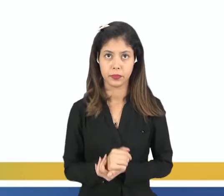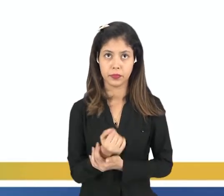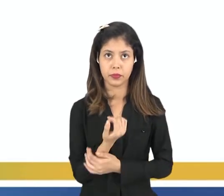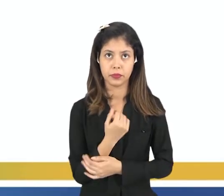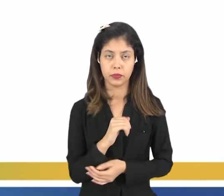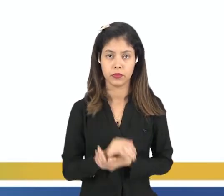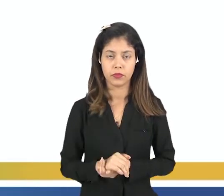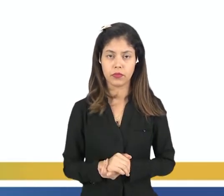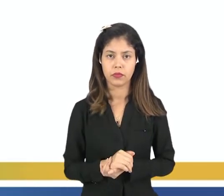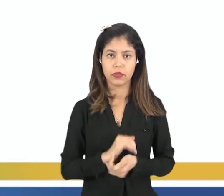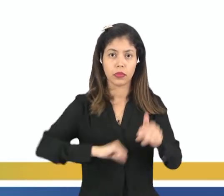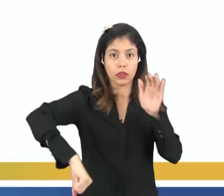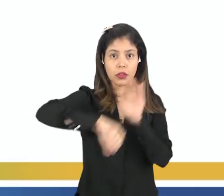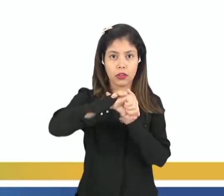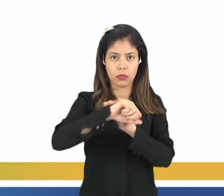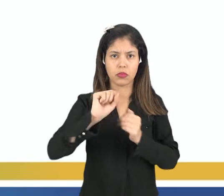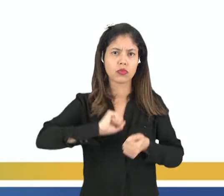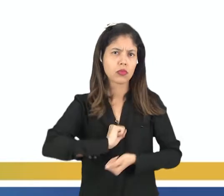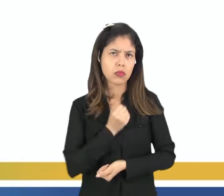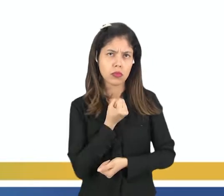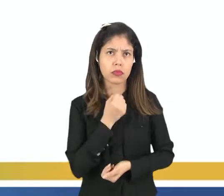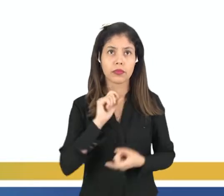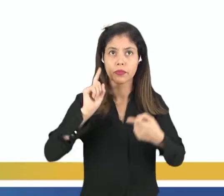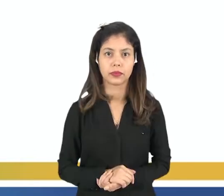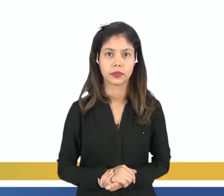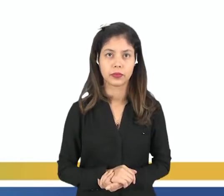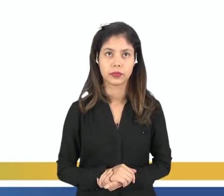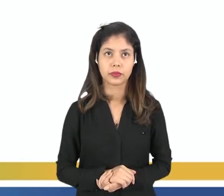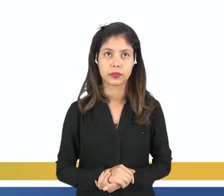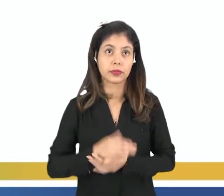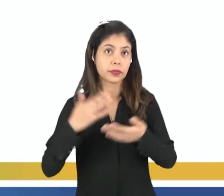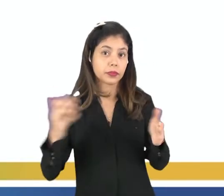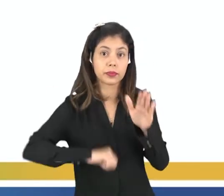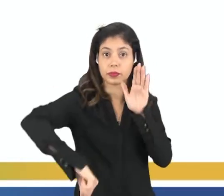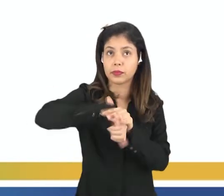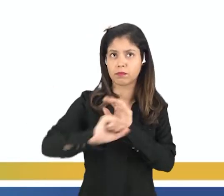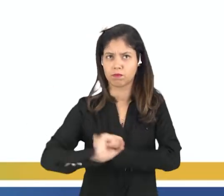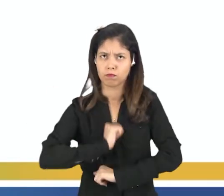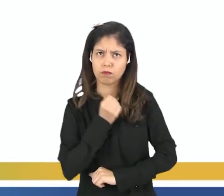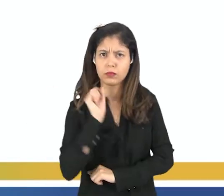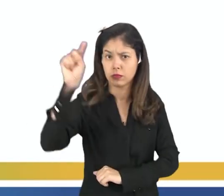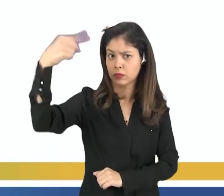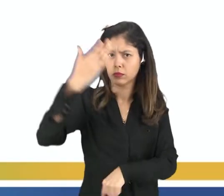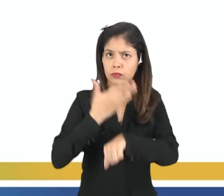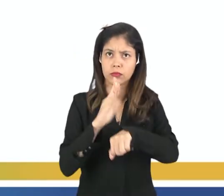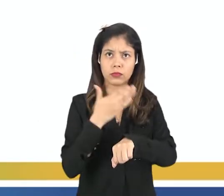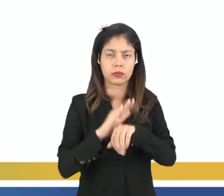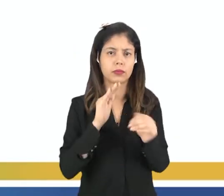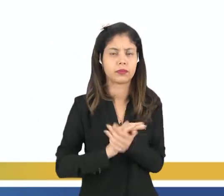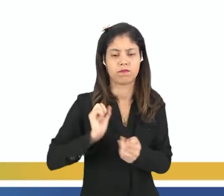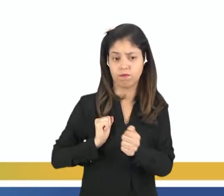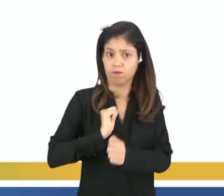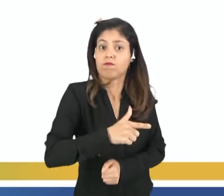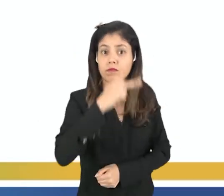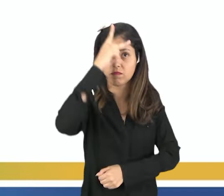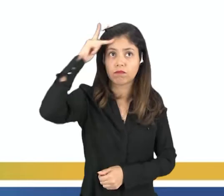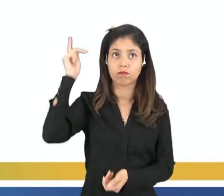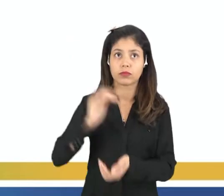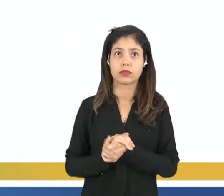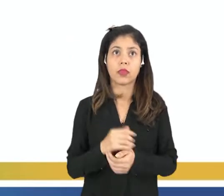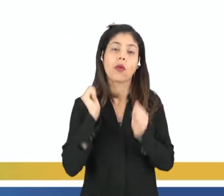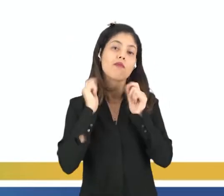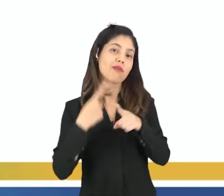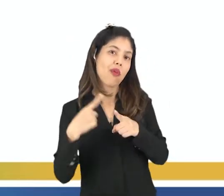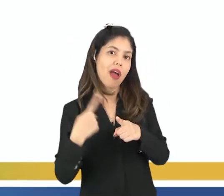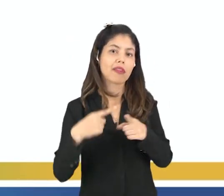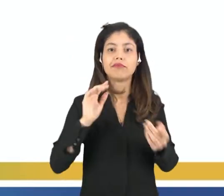ódio. Crimes de ódio. Primeiro, crimes de ódio são aqueles praticados contra uma pessoa por ela